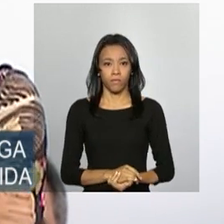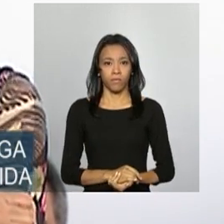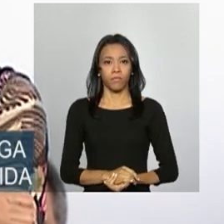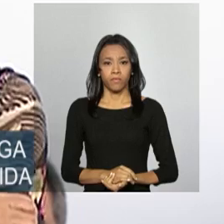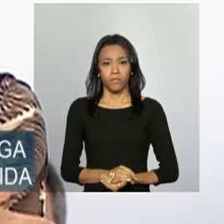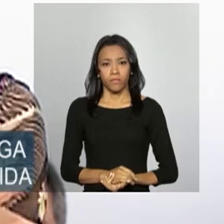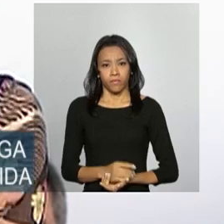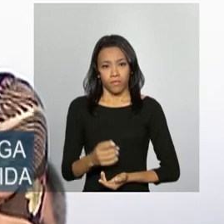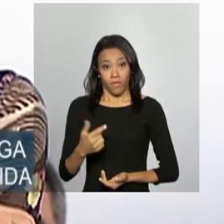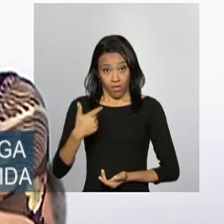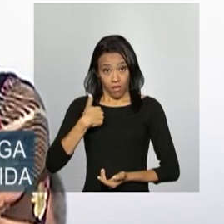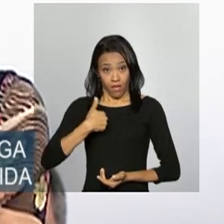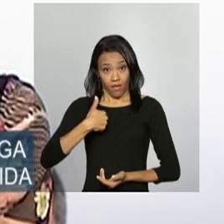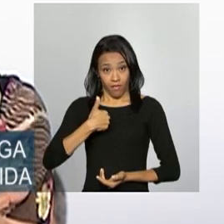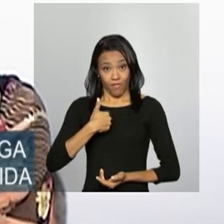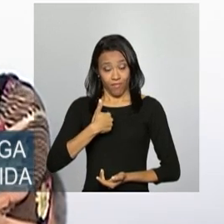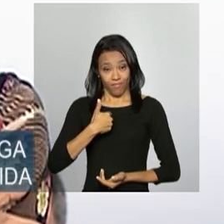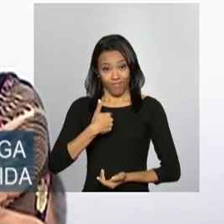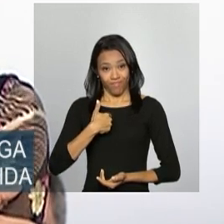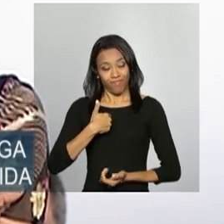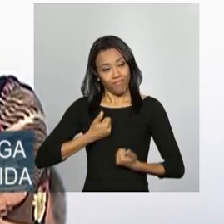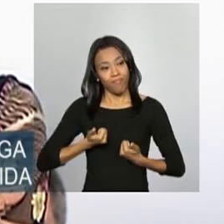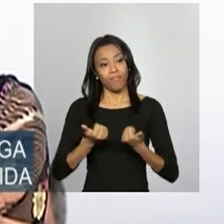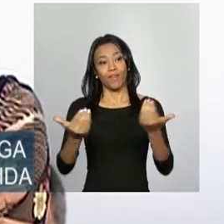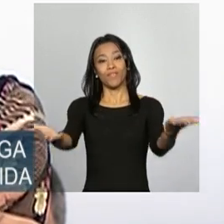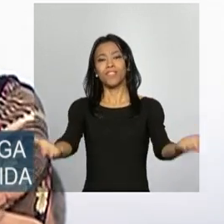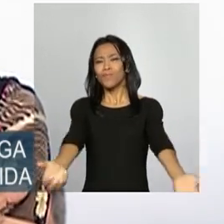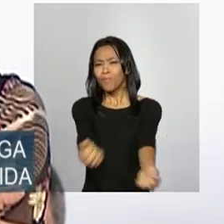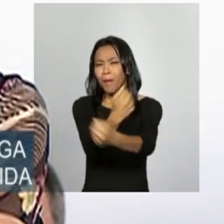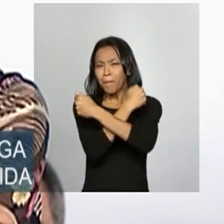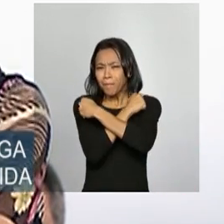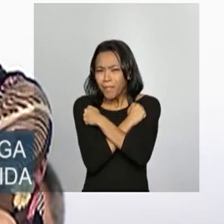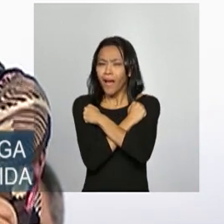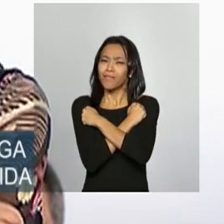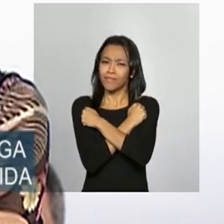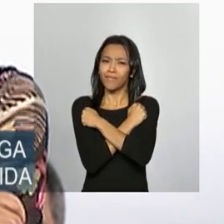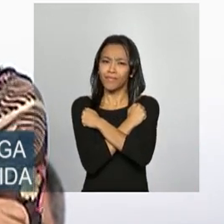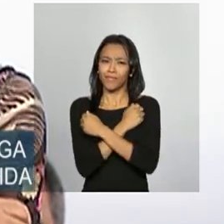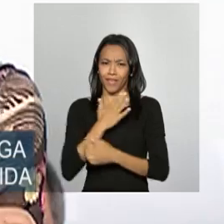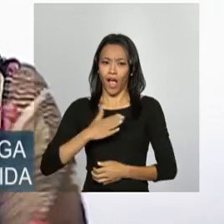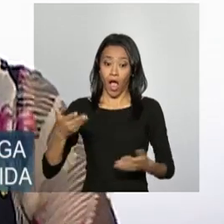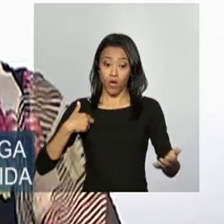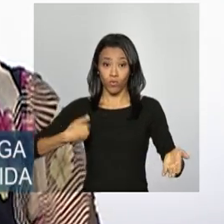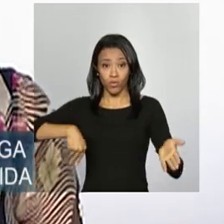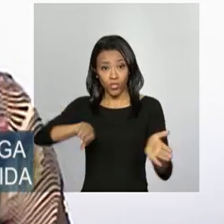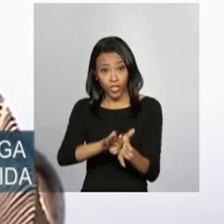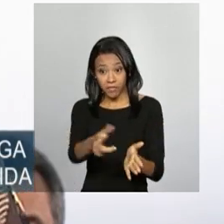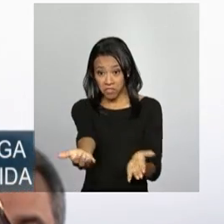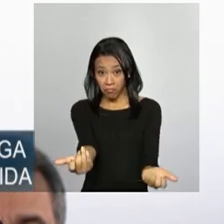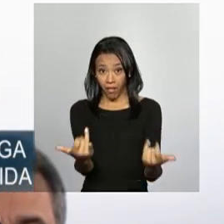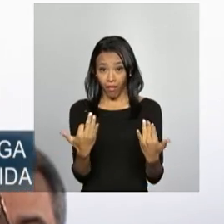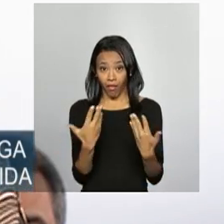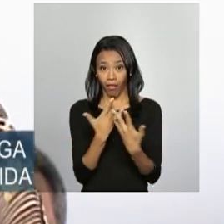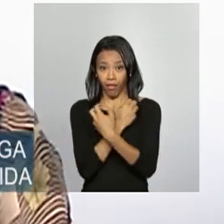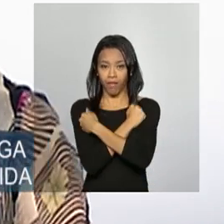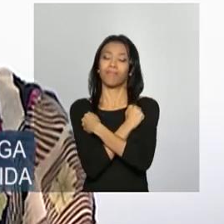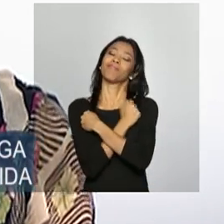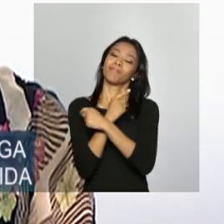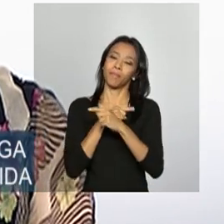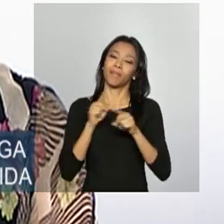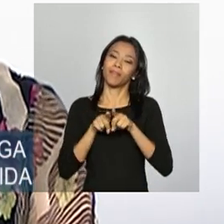dou a vocês o grande abraço que vocês me deram agora quando eu cheguei.